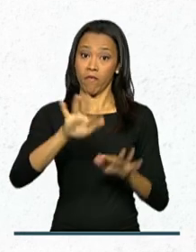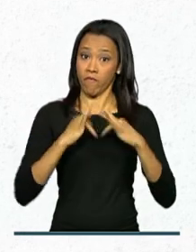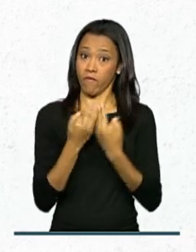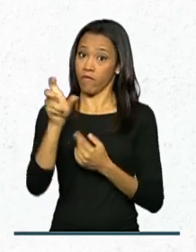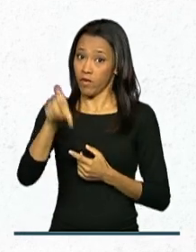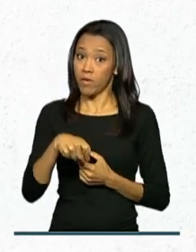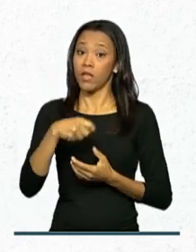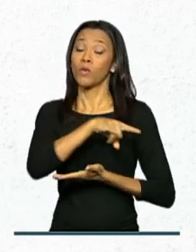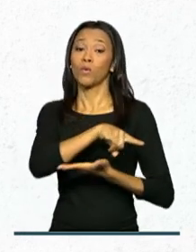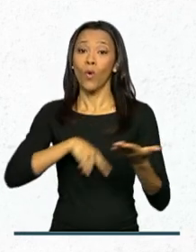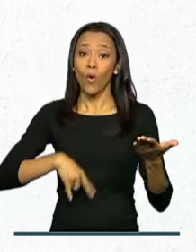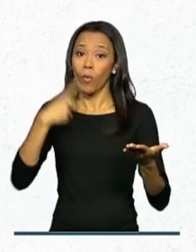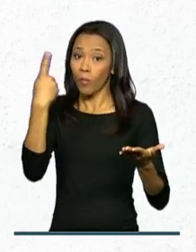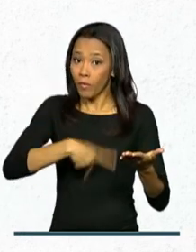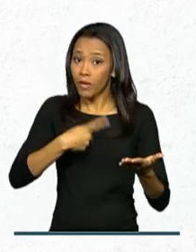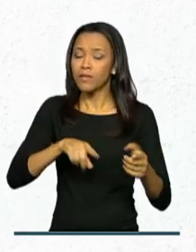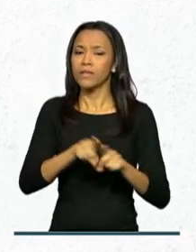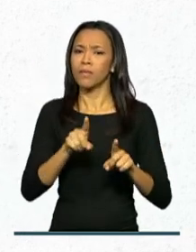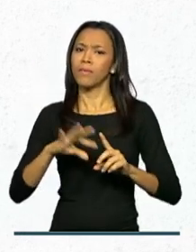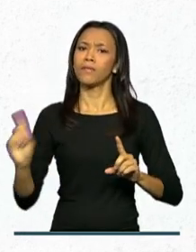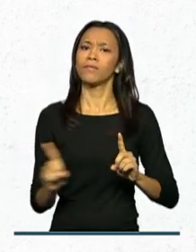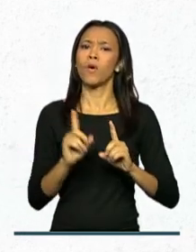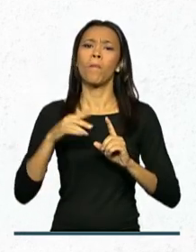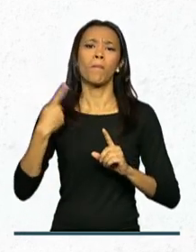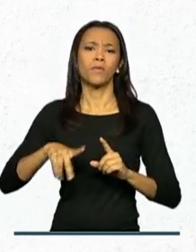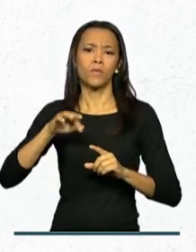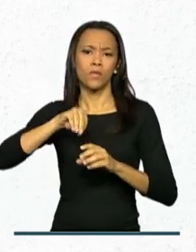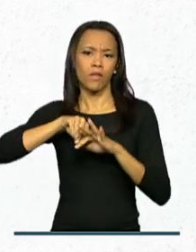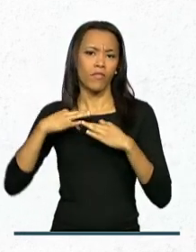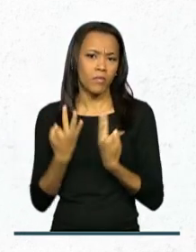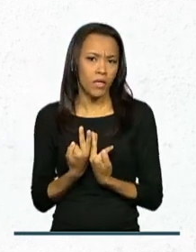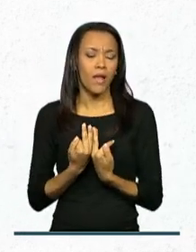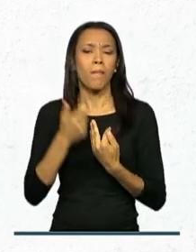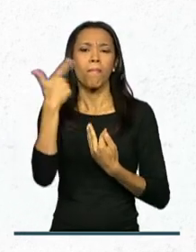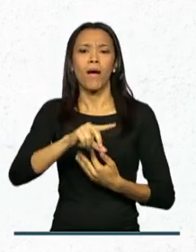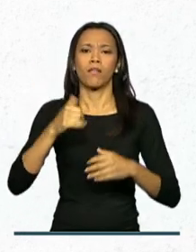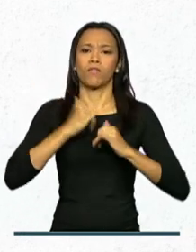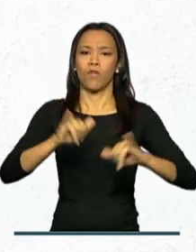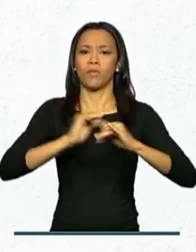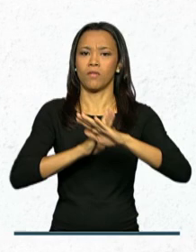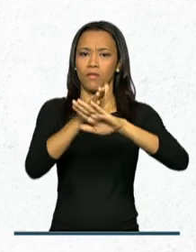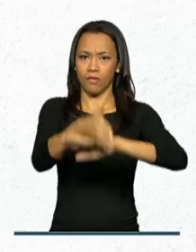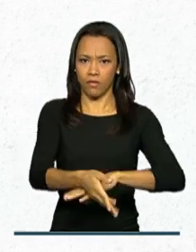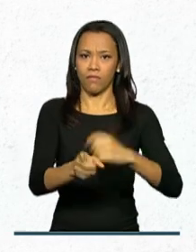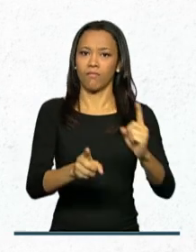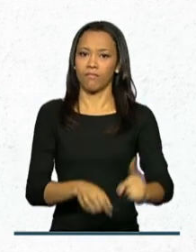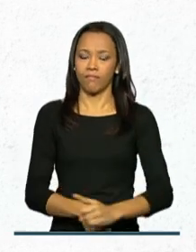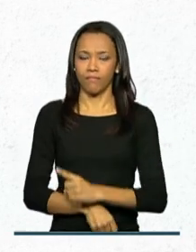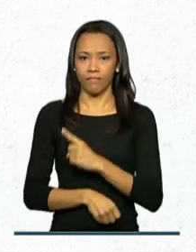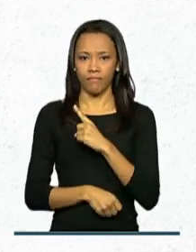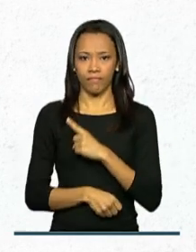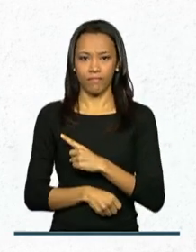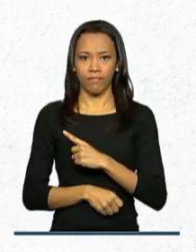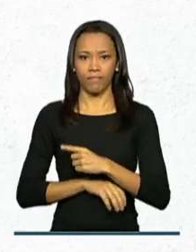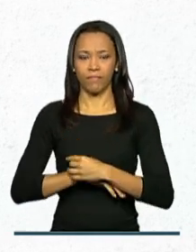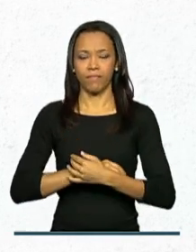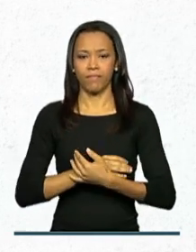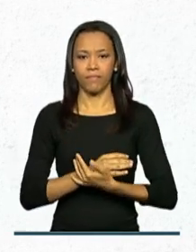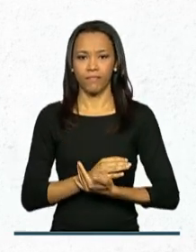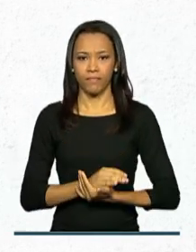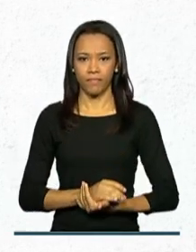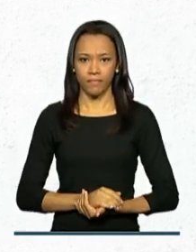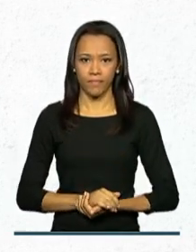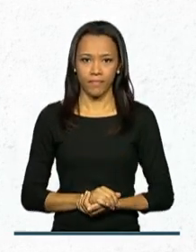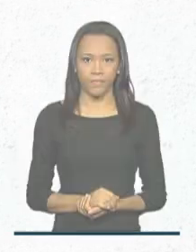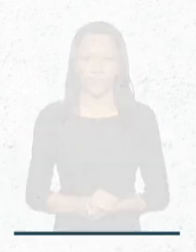os documentos pessoais e dos demais integrantes da família. Informações em mds.gov.br.